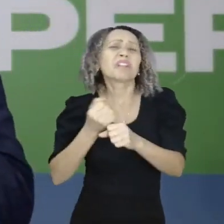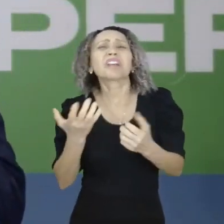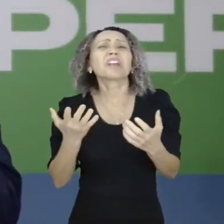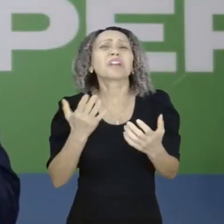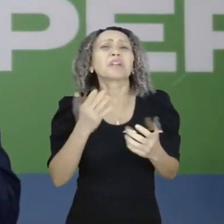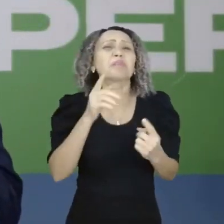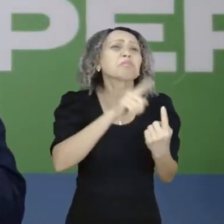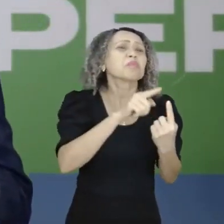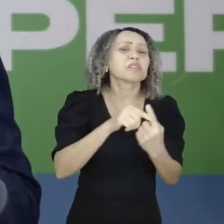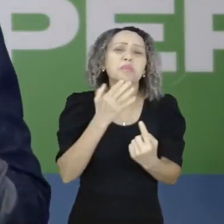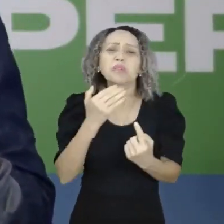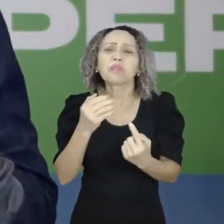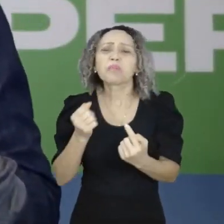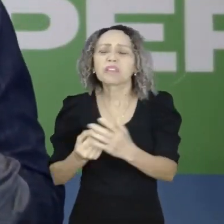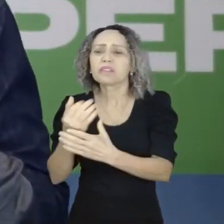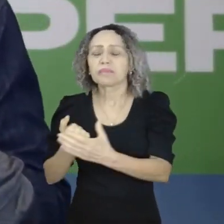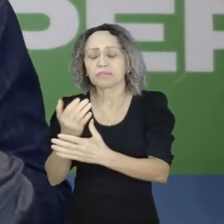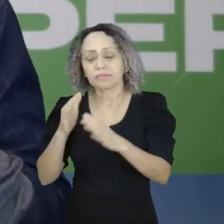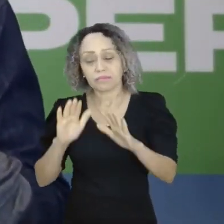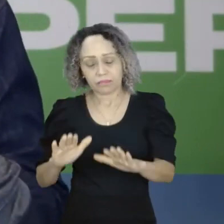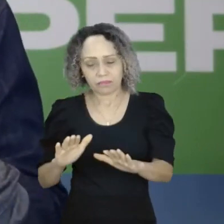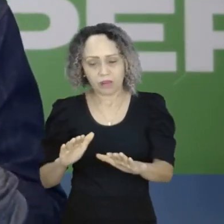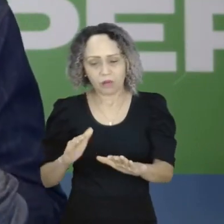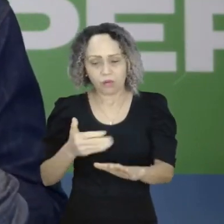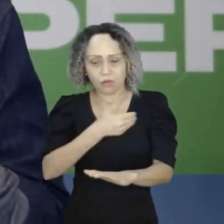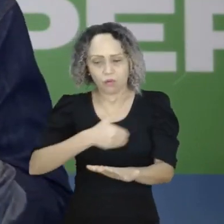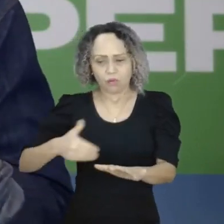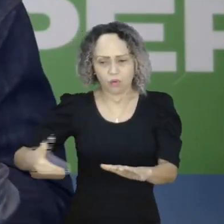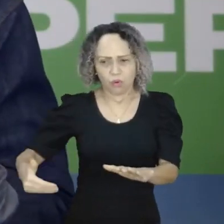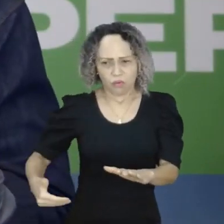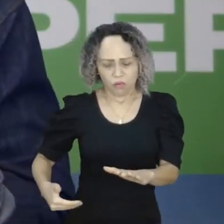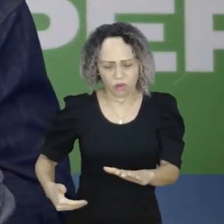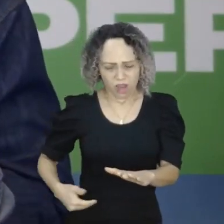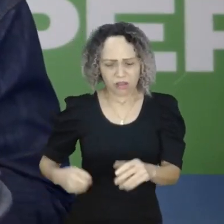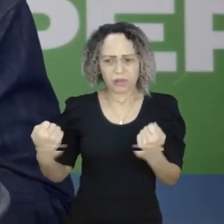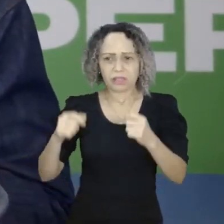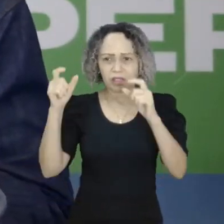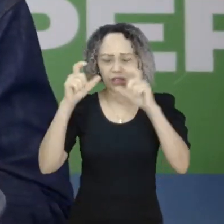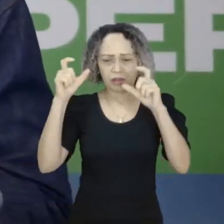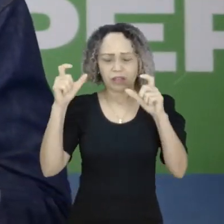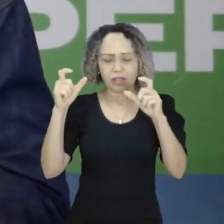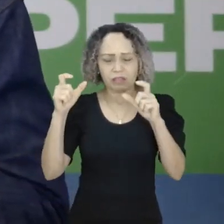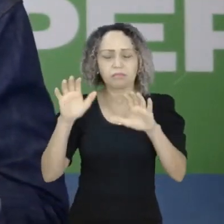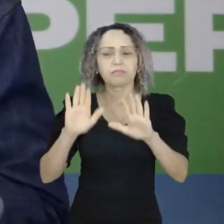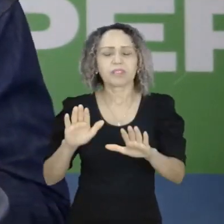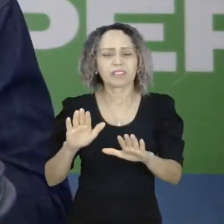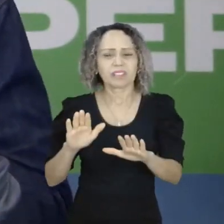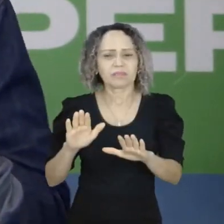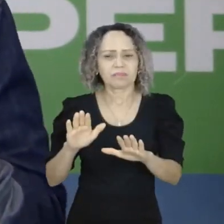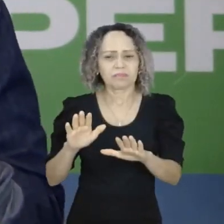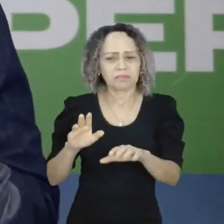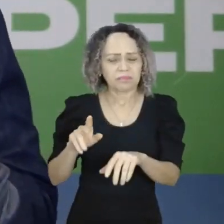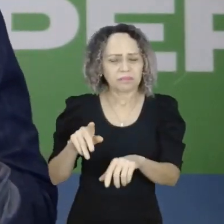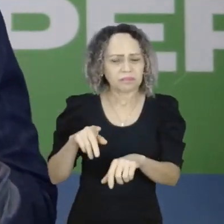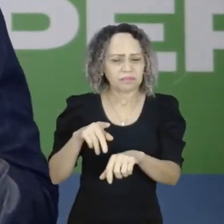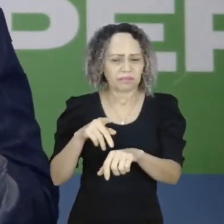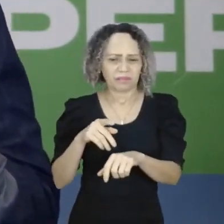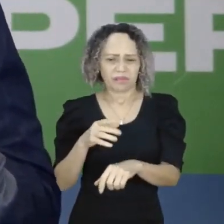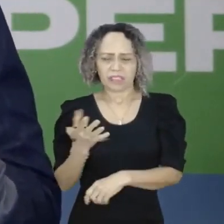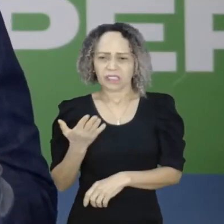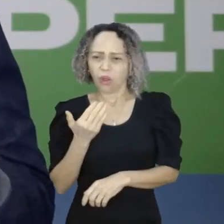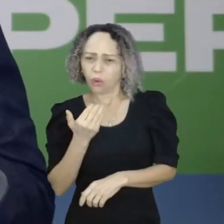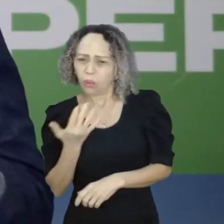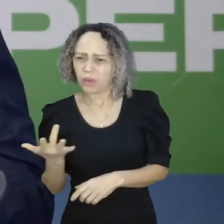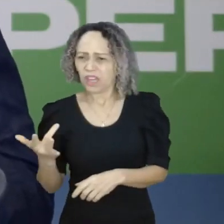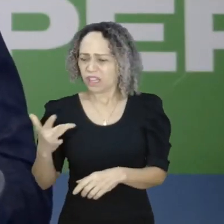Estado tem que estar sempre alerta. Um país que não garante as proteínas e as calorias necessárias